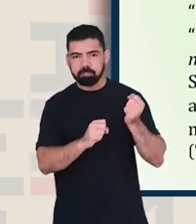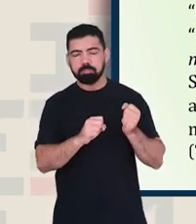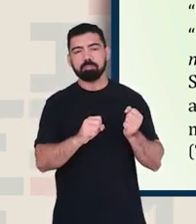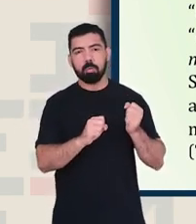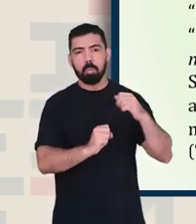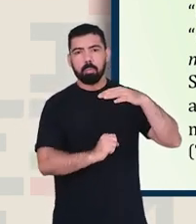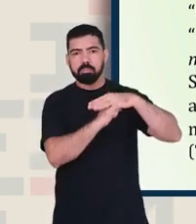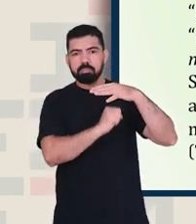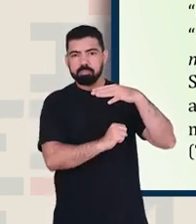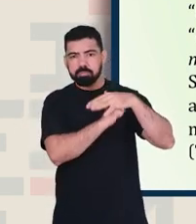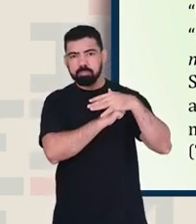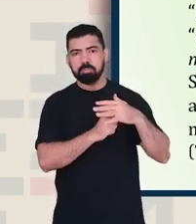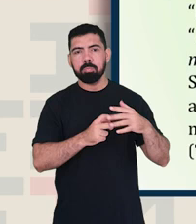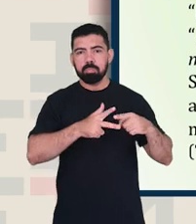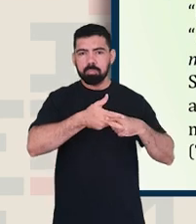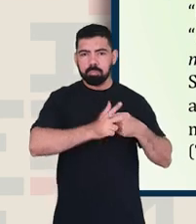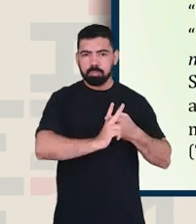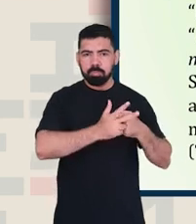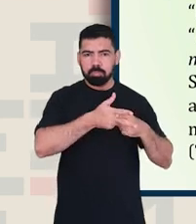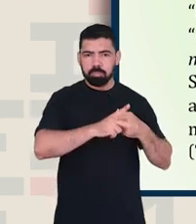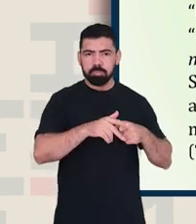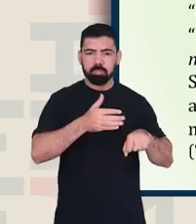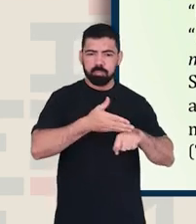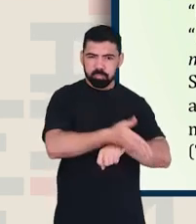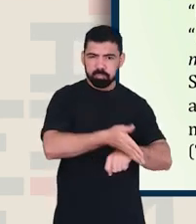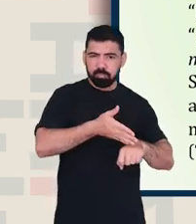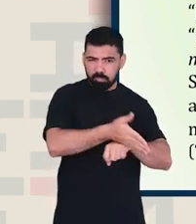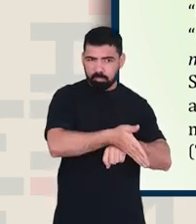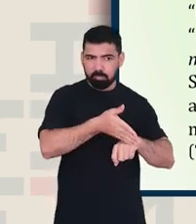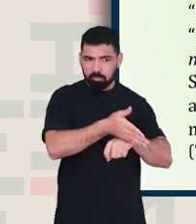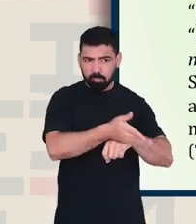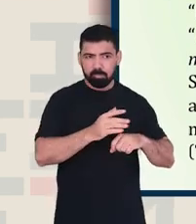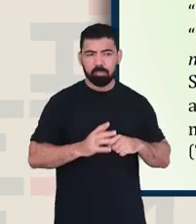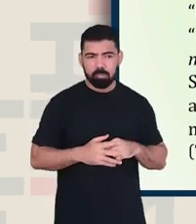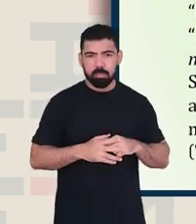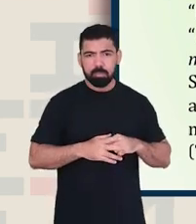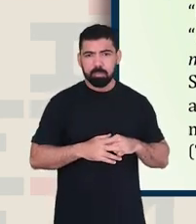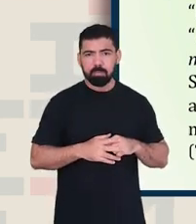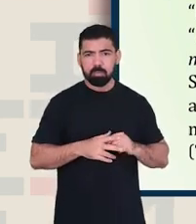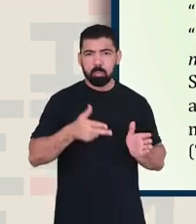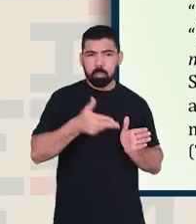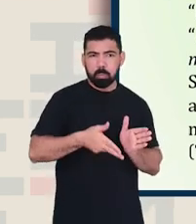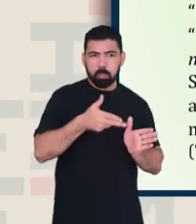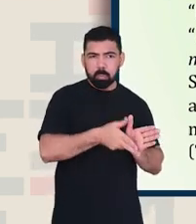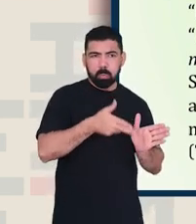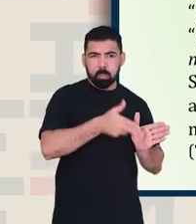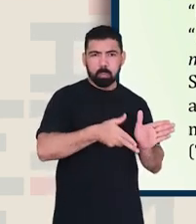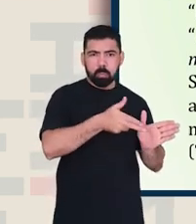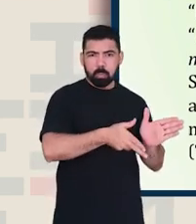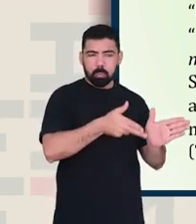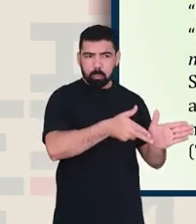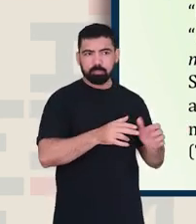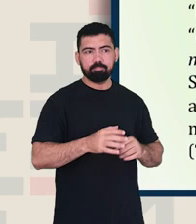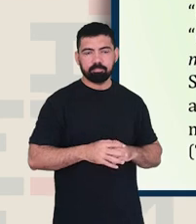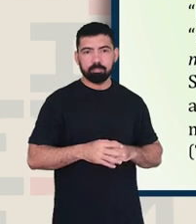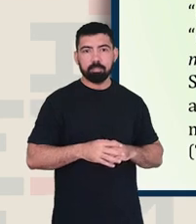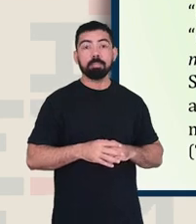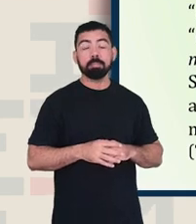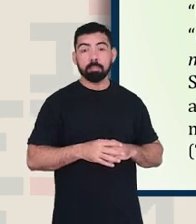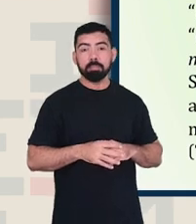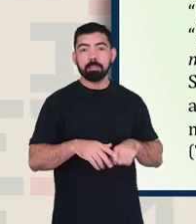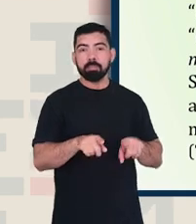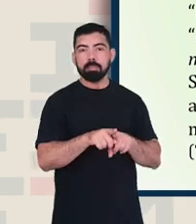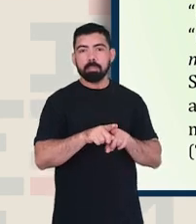válvulas, o rangido de serras mecânicas, o andar dos trens por sobre os trilhos,